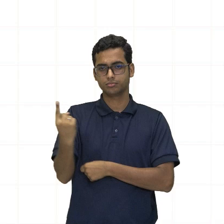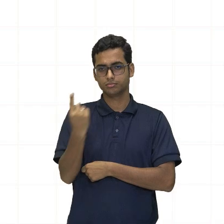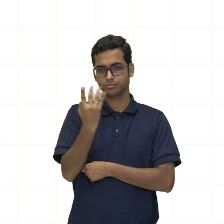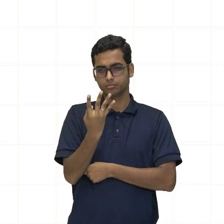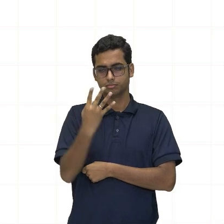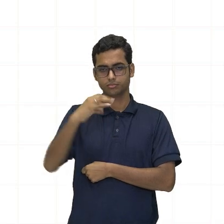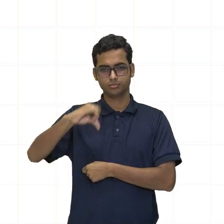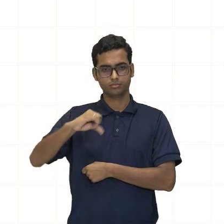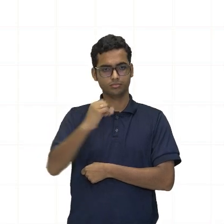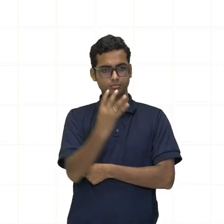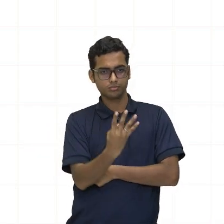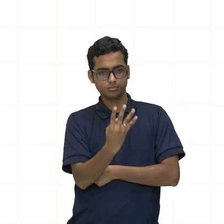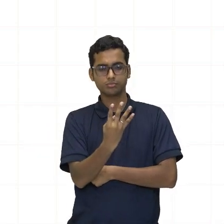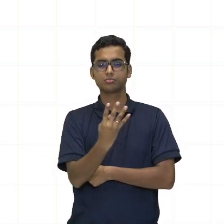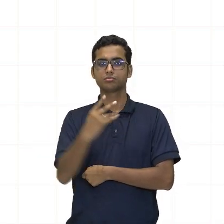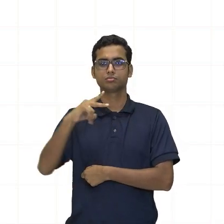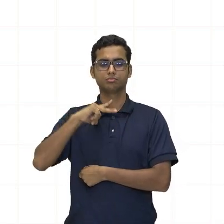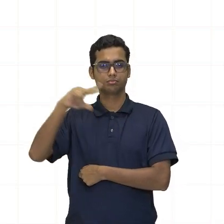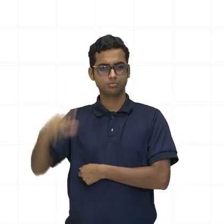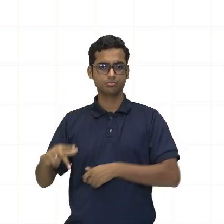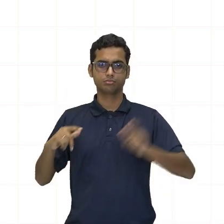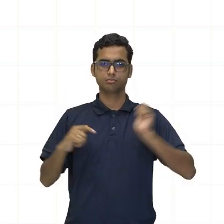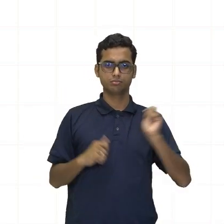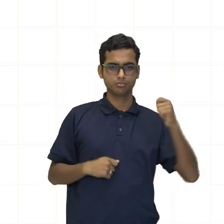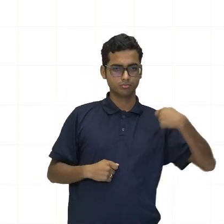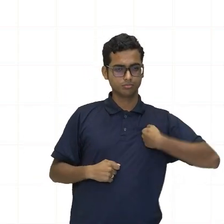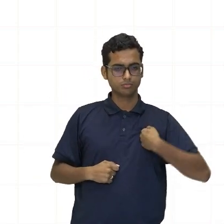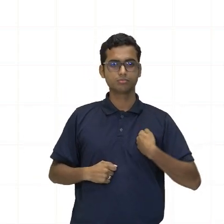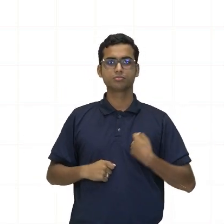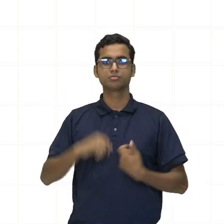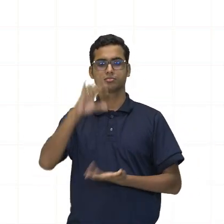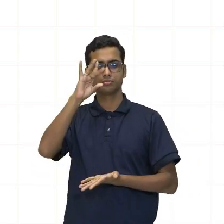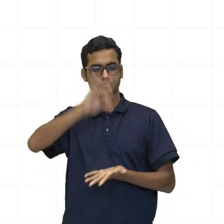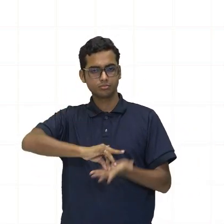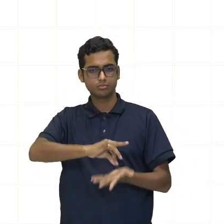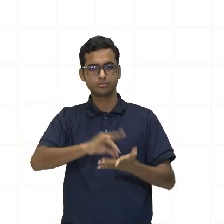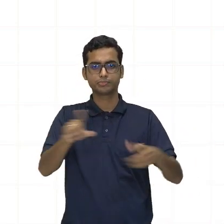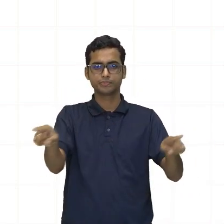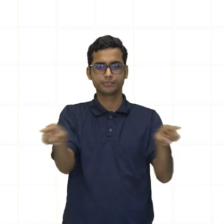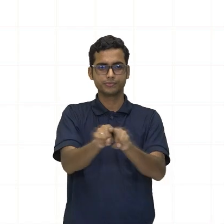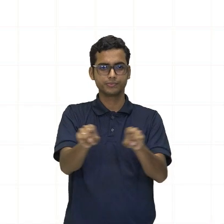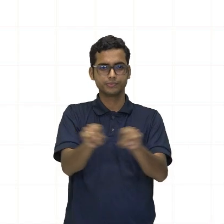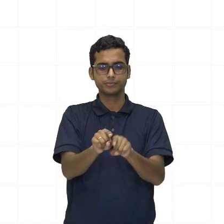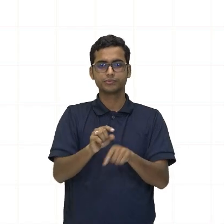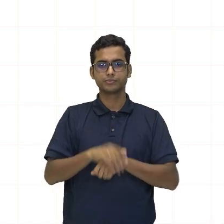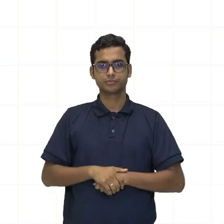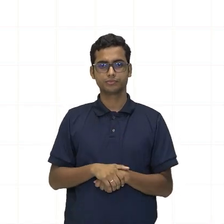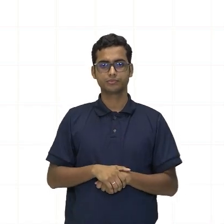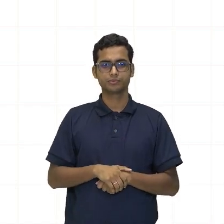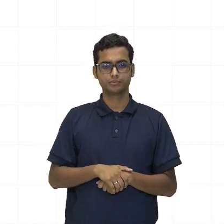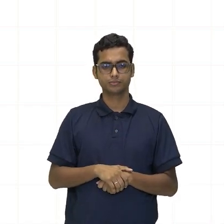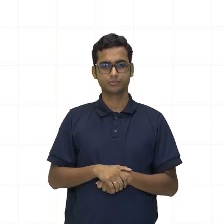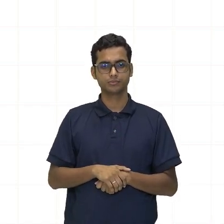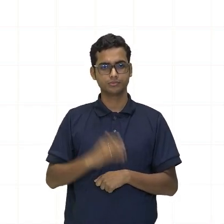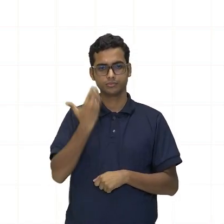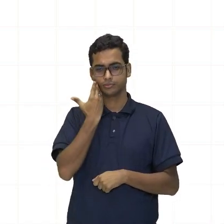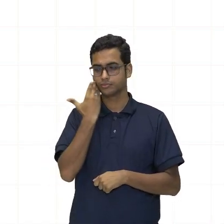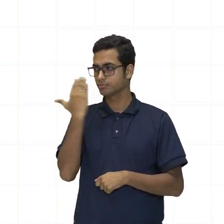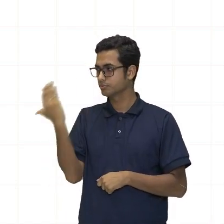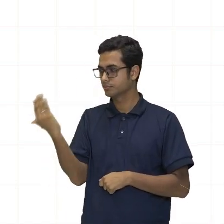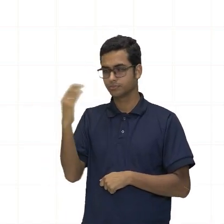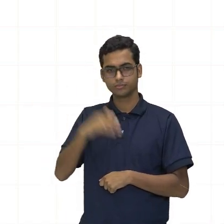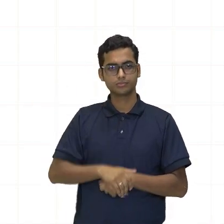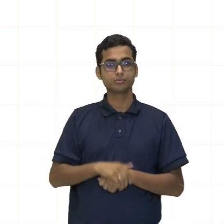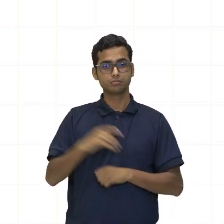1494 por Portugal e Espanha, que são os primeiros países que se lançam nas